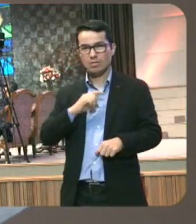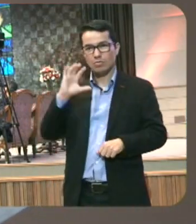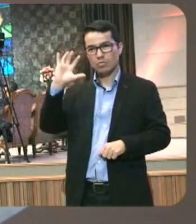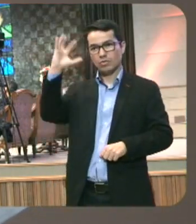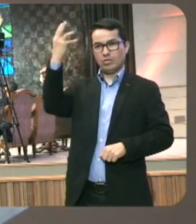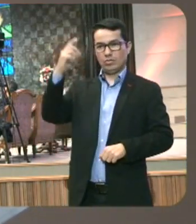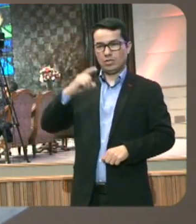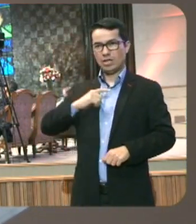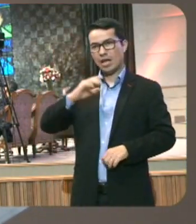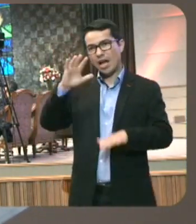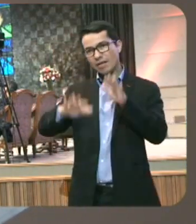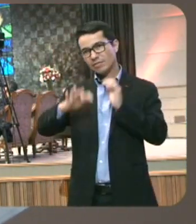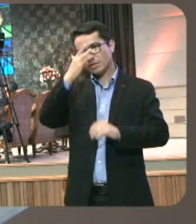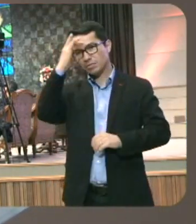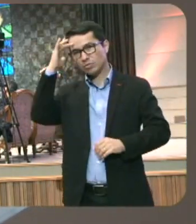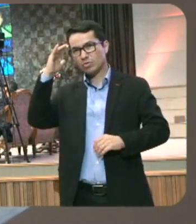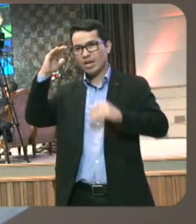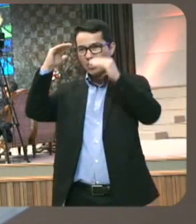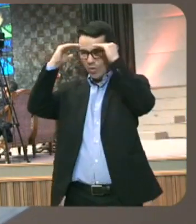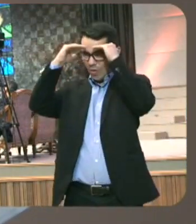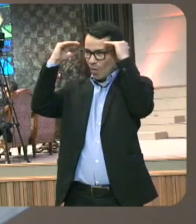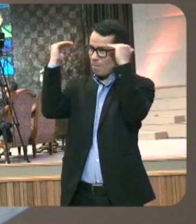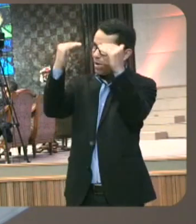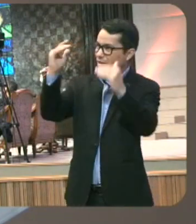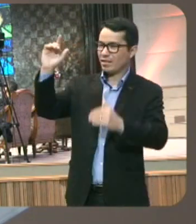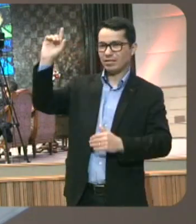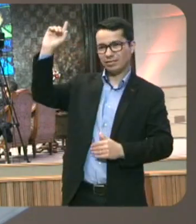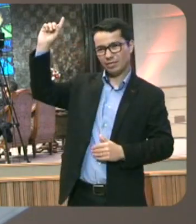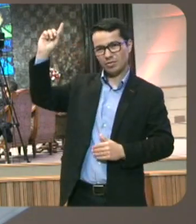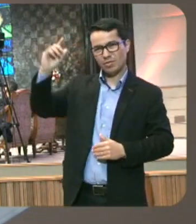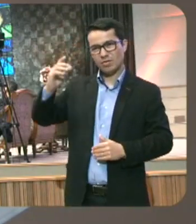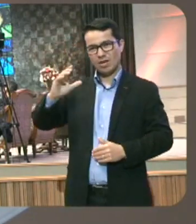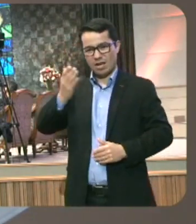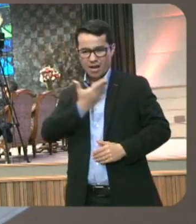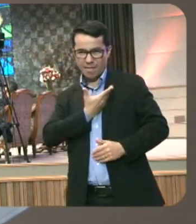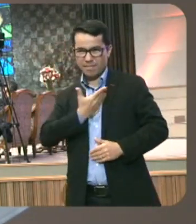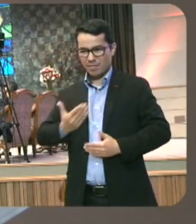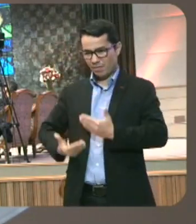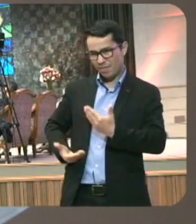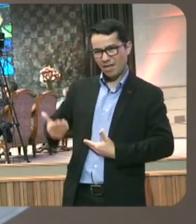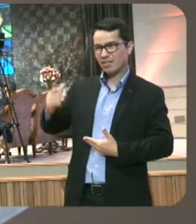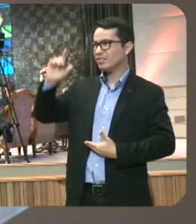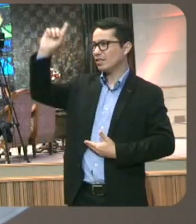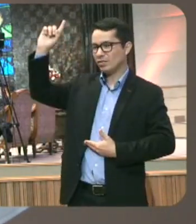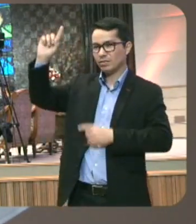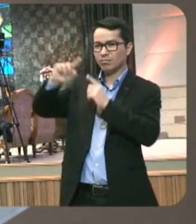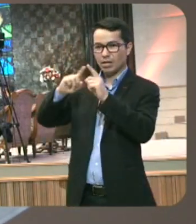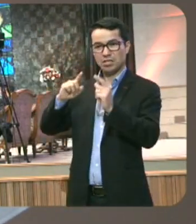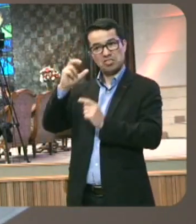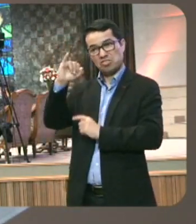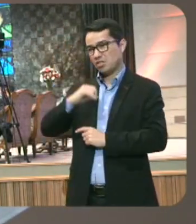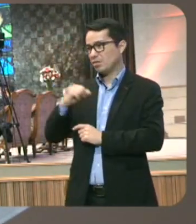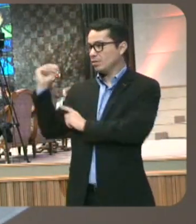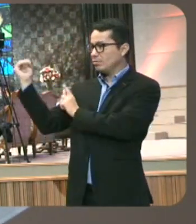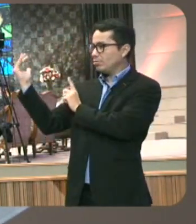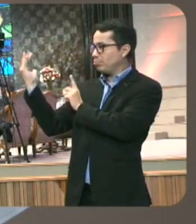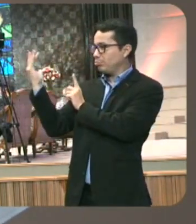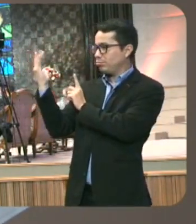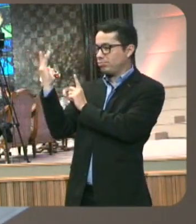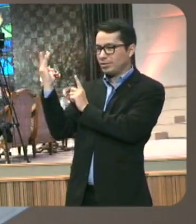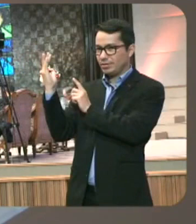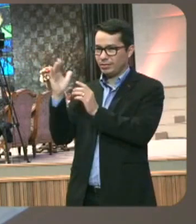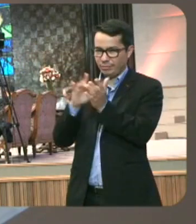ser enganadas pela dissimulação e pela mentira, se a gente